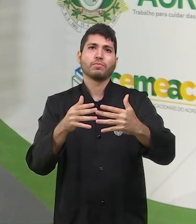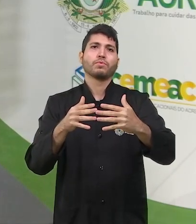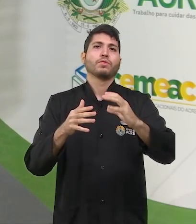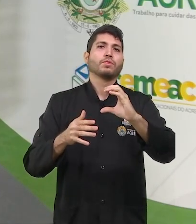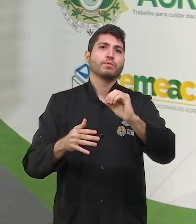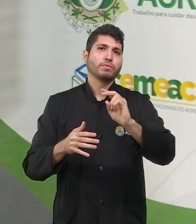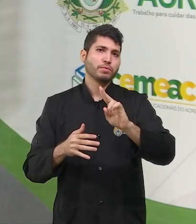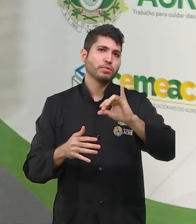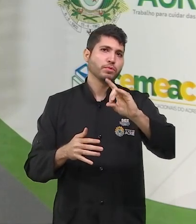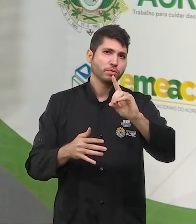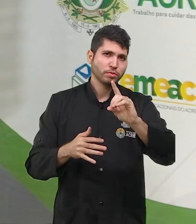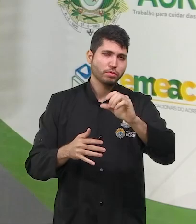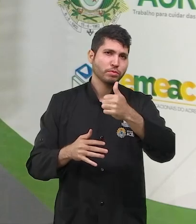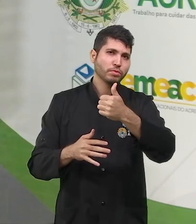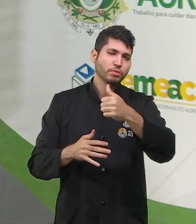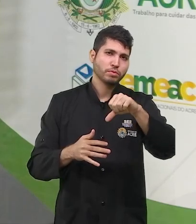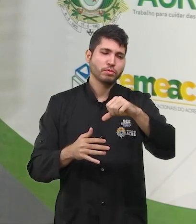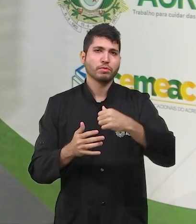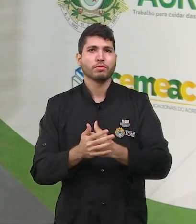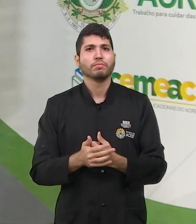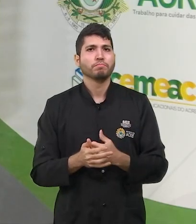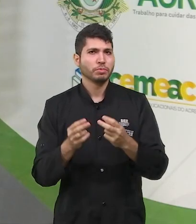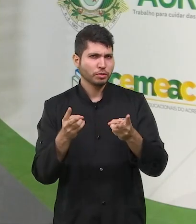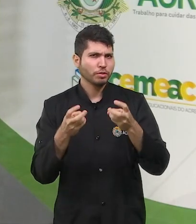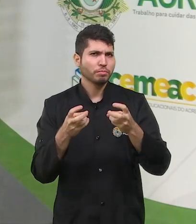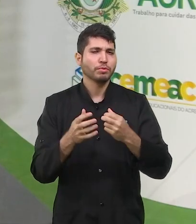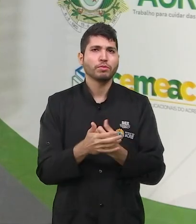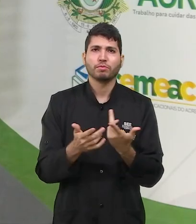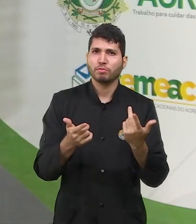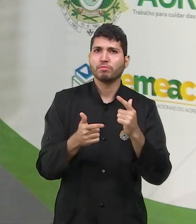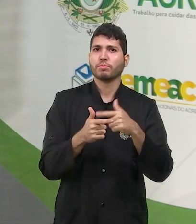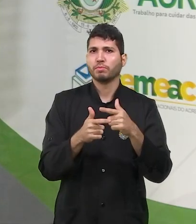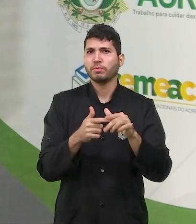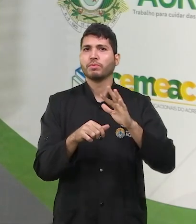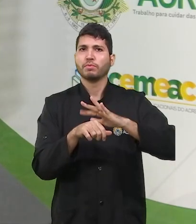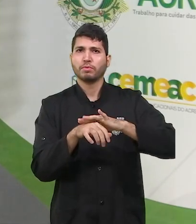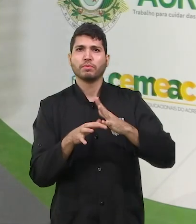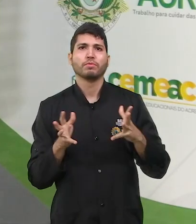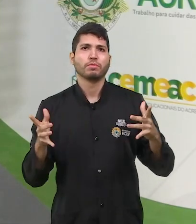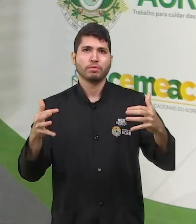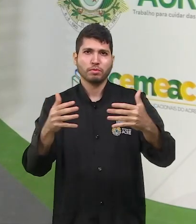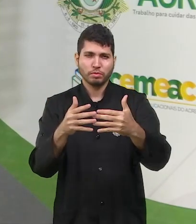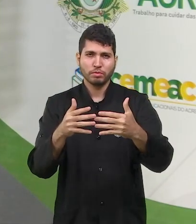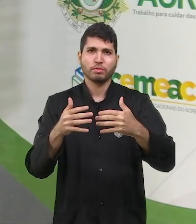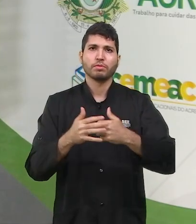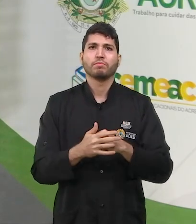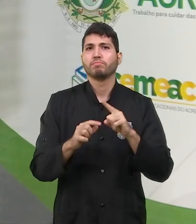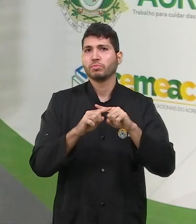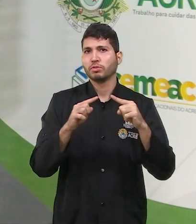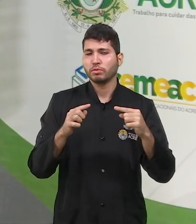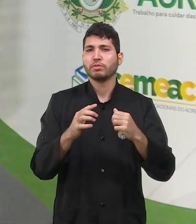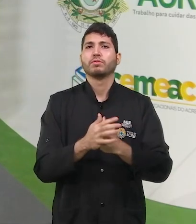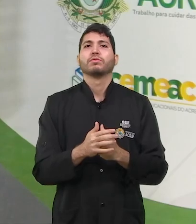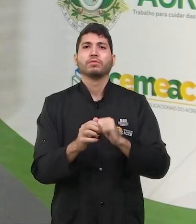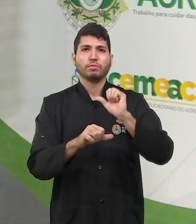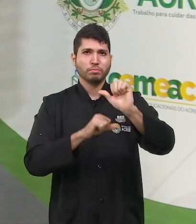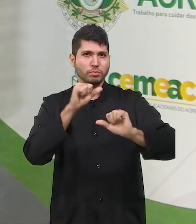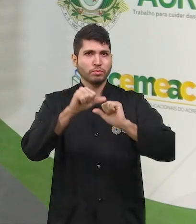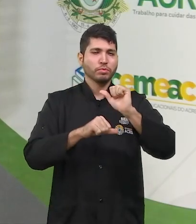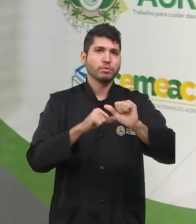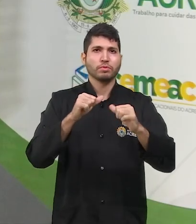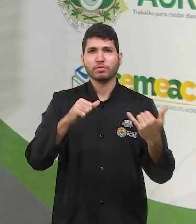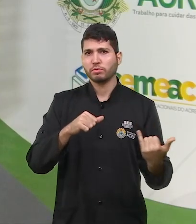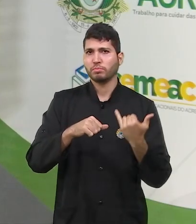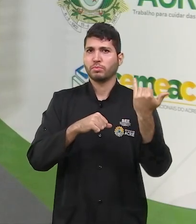problemas mais complicados, como é o caso da pandemia, mas também ocorrem mudanças significativas.